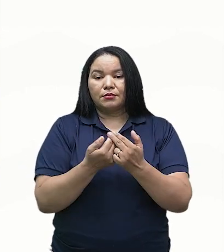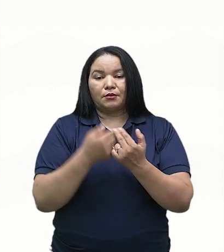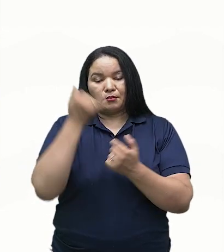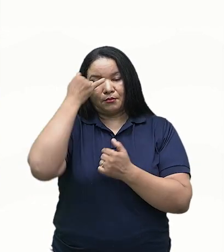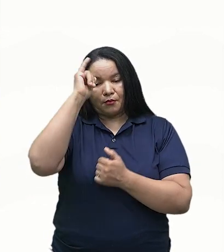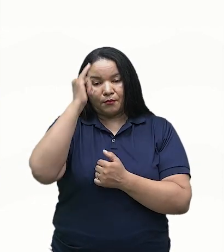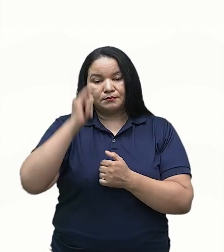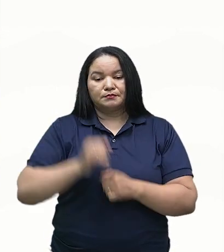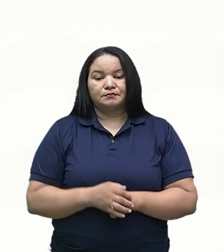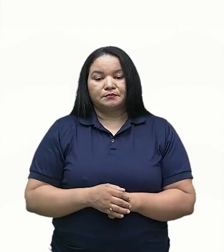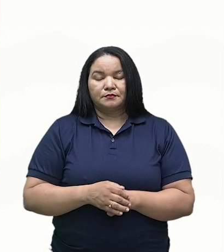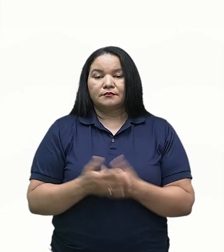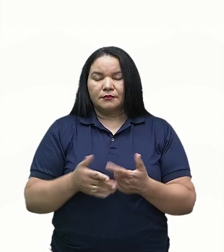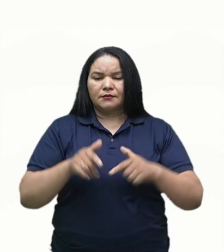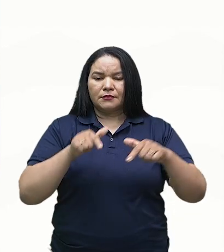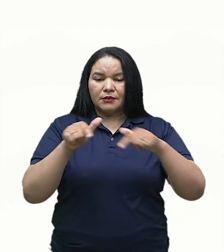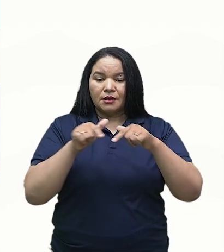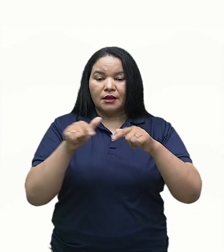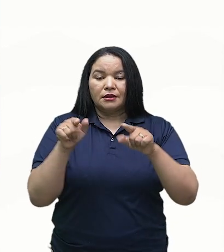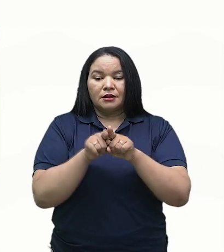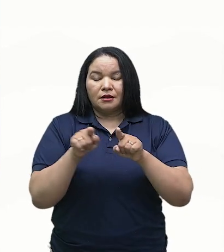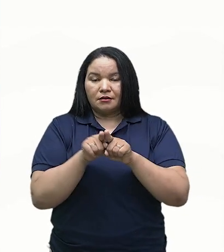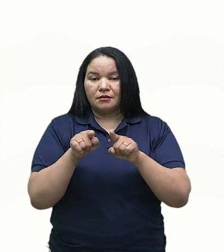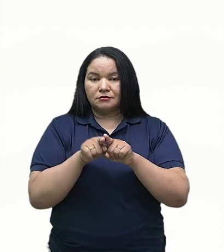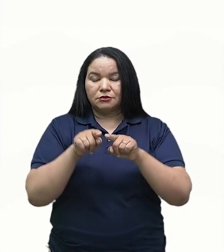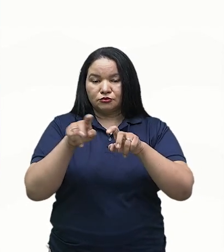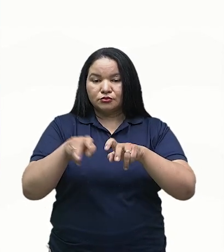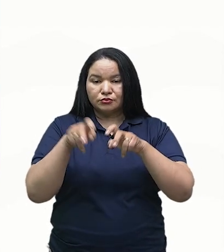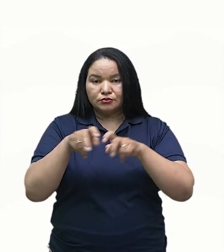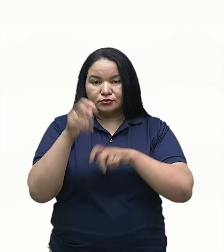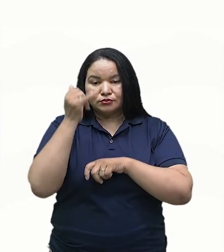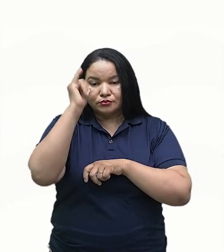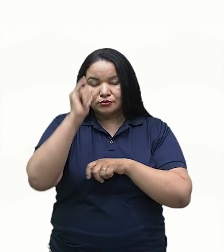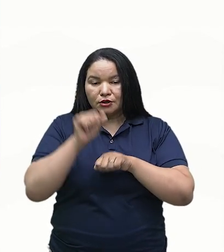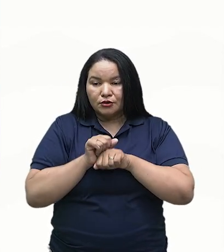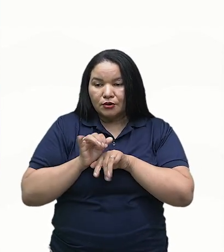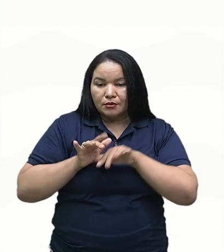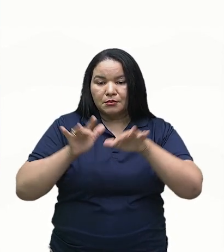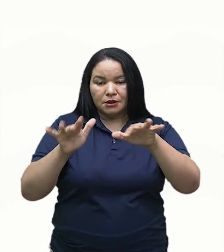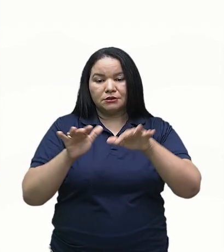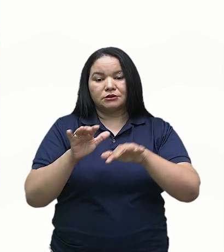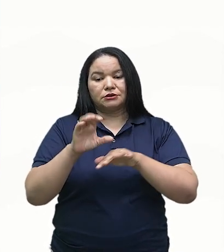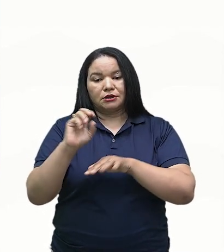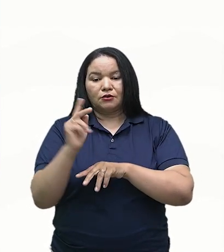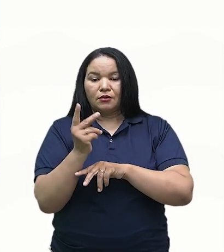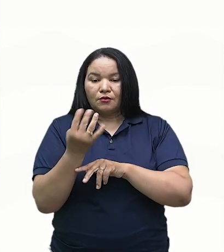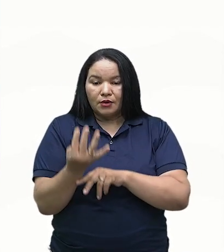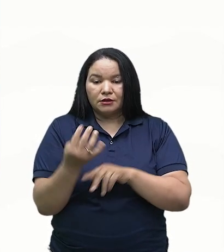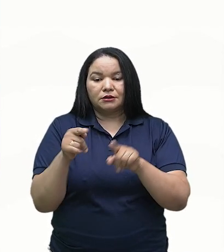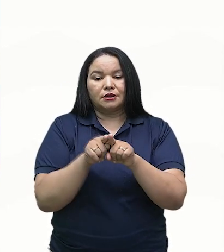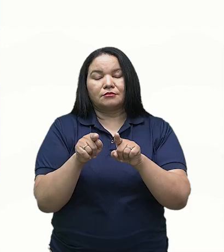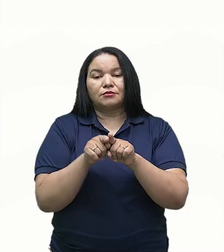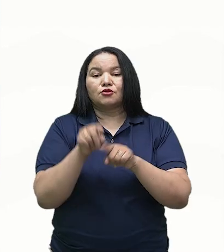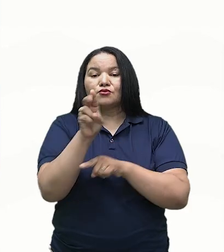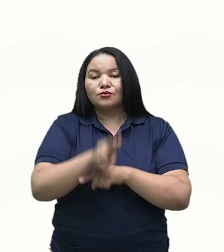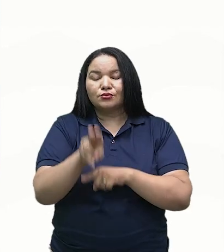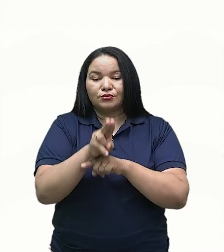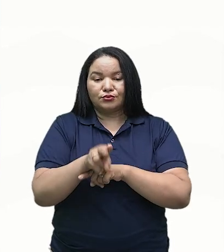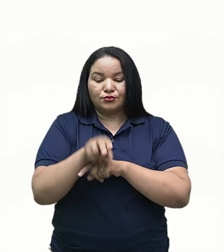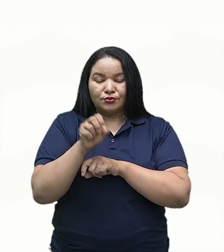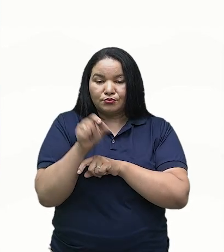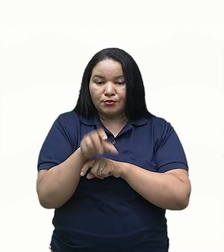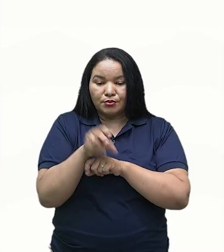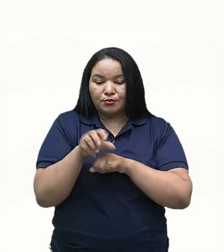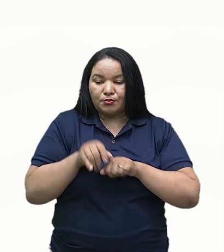E além dessa prática, né, da pecuária, que ocorre essa liberação, há também o uso de